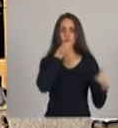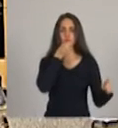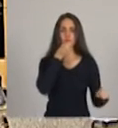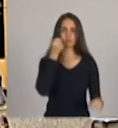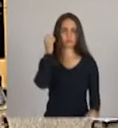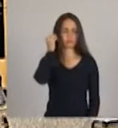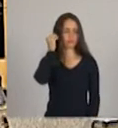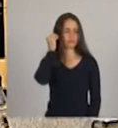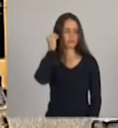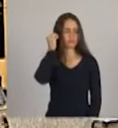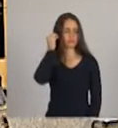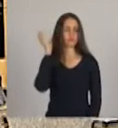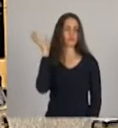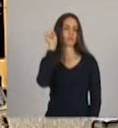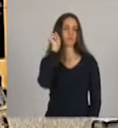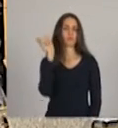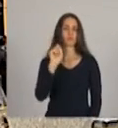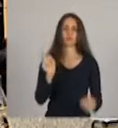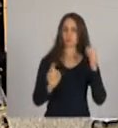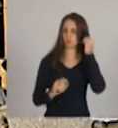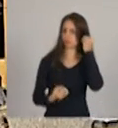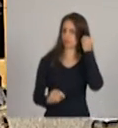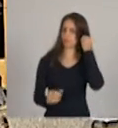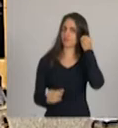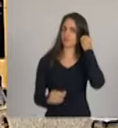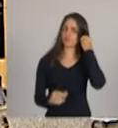não ouço. Desculpe.